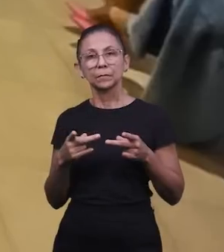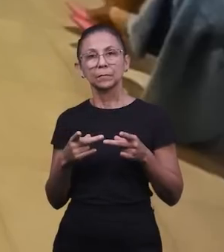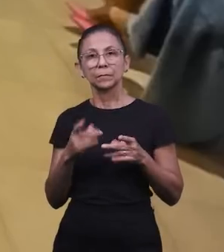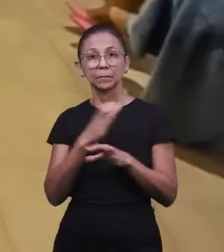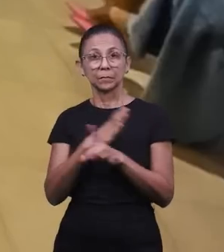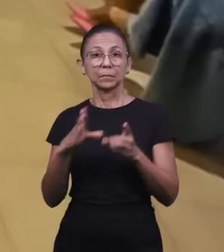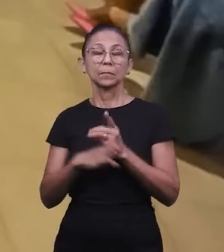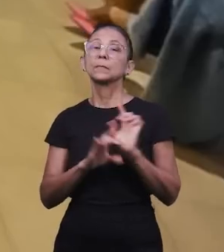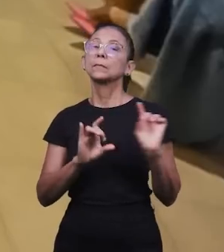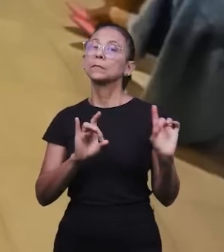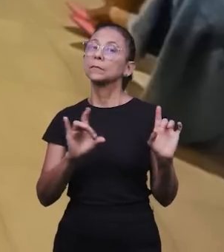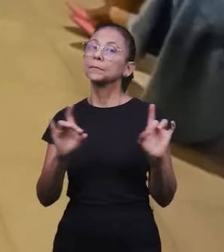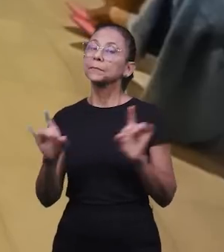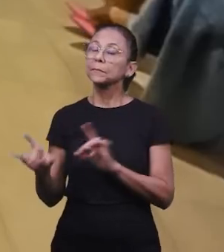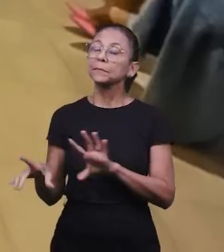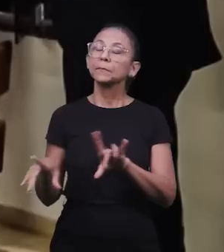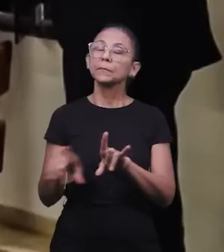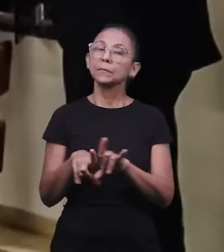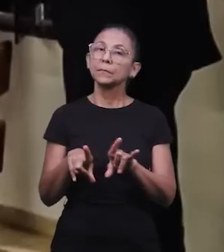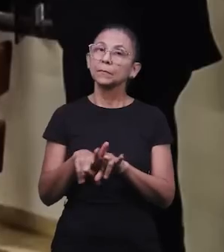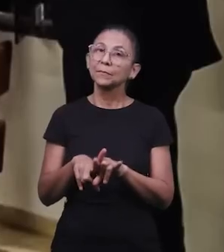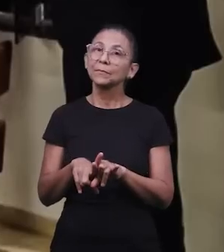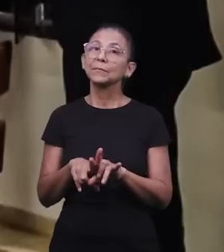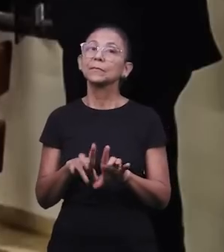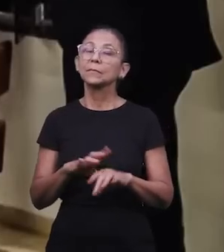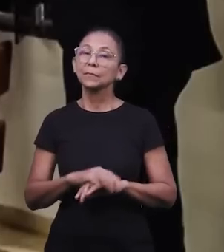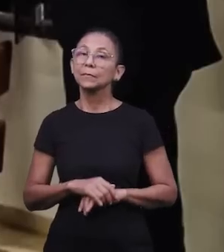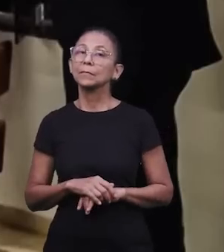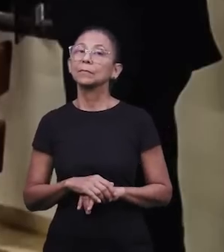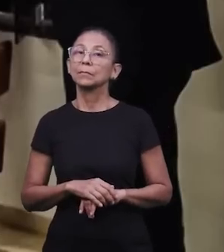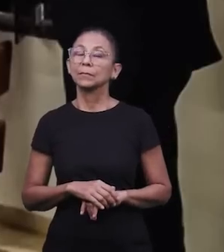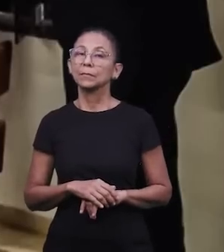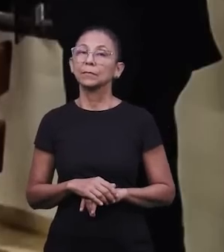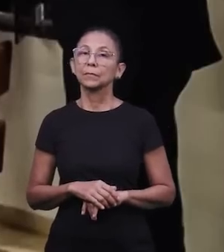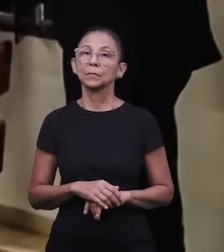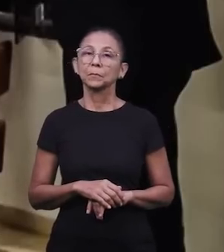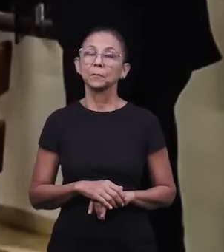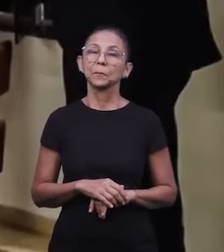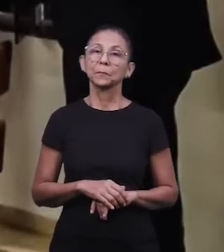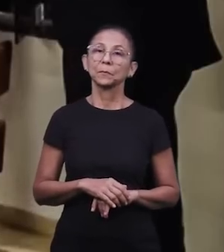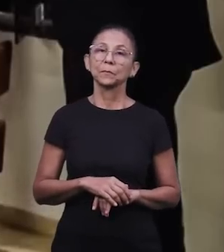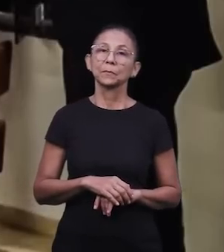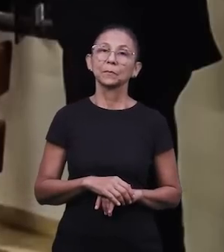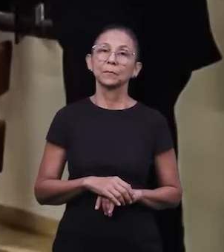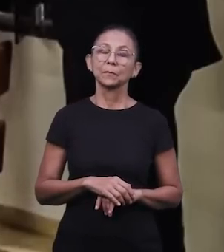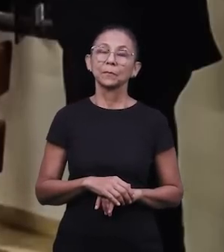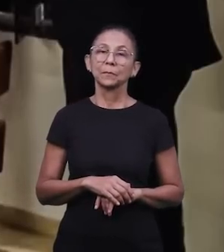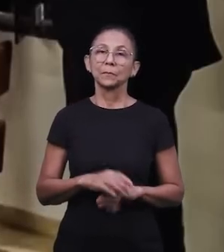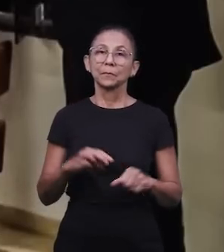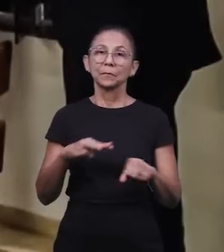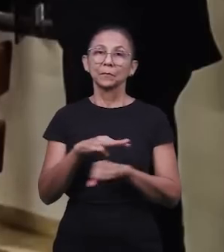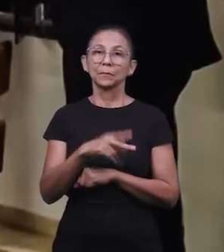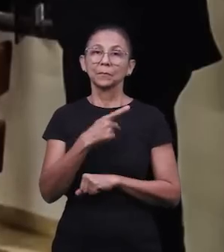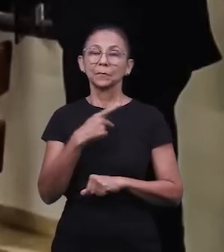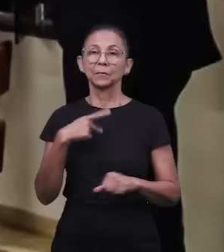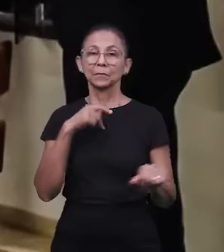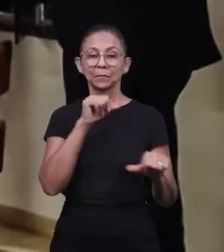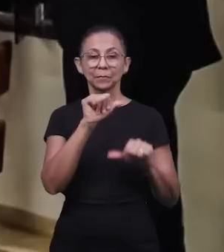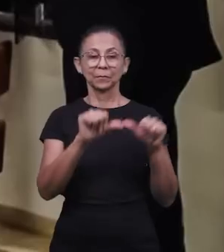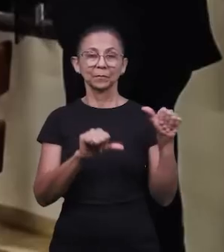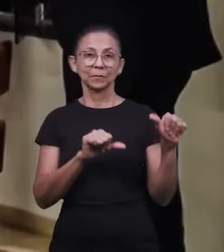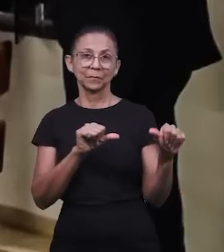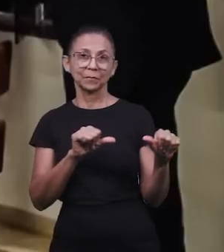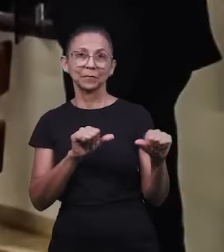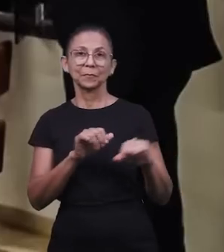especial foi realizado. E no culto também houve a mudança de ministérios. O pastor